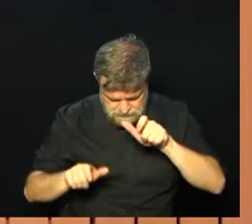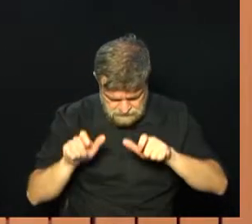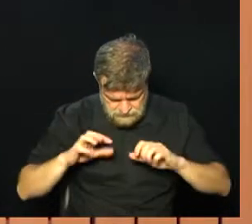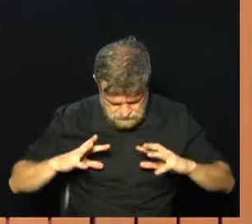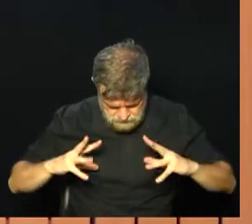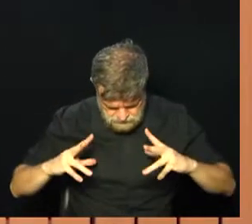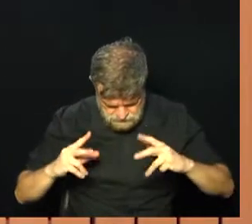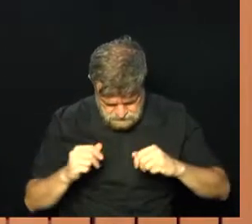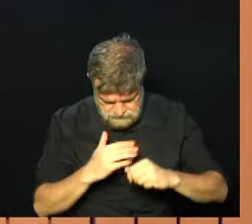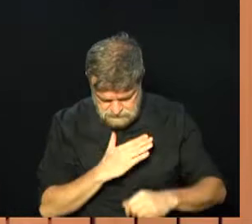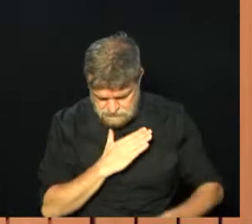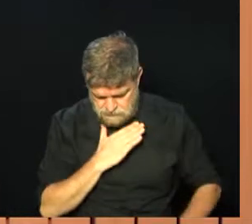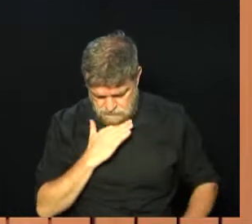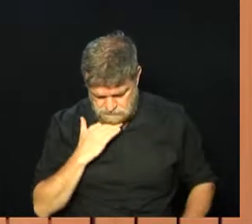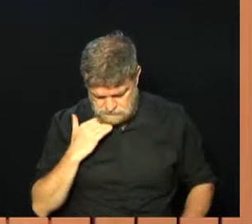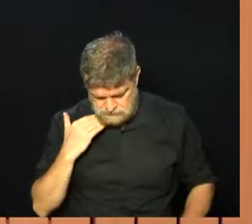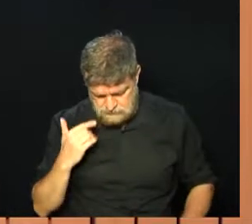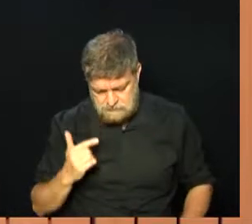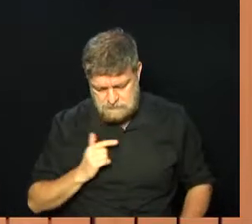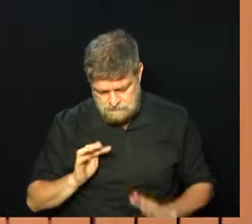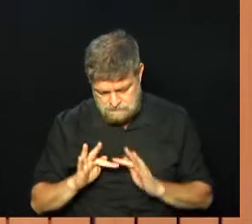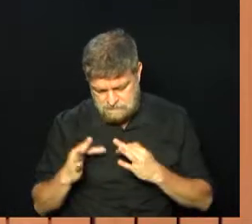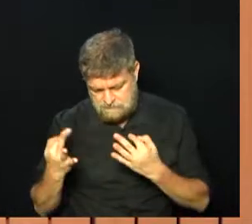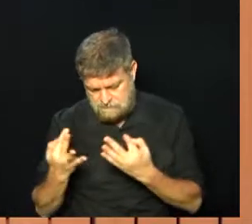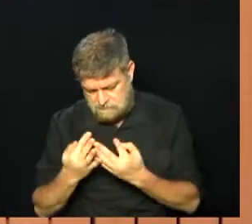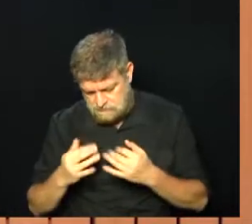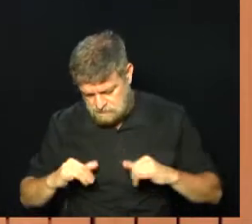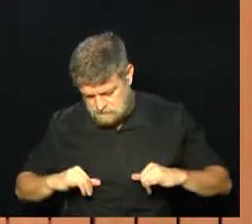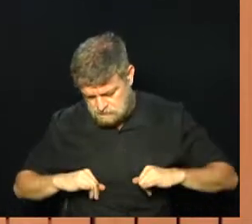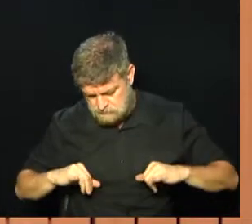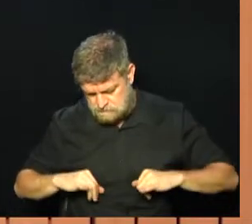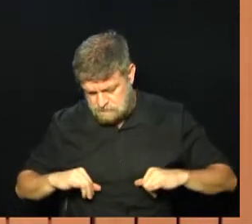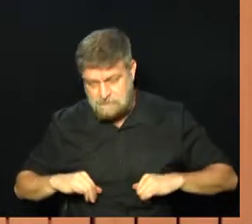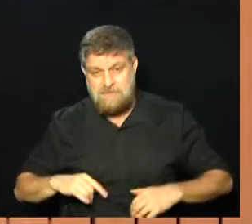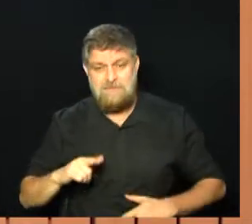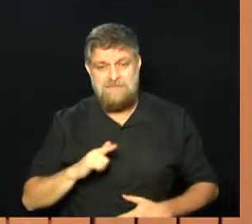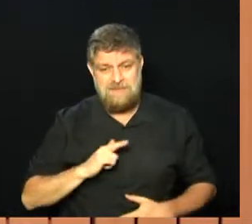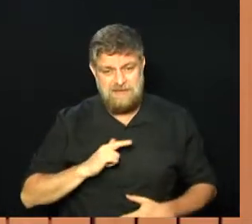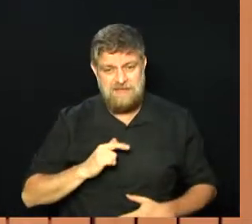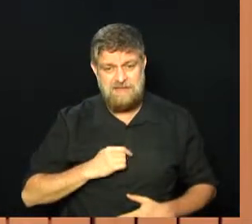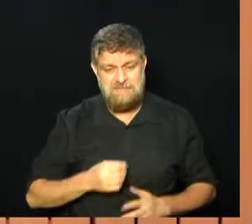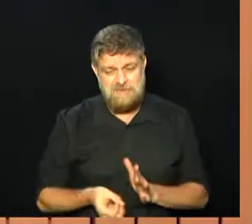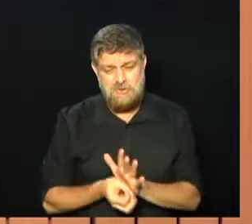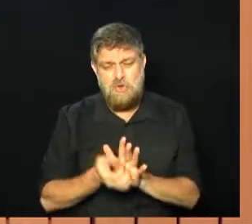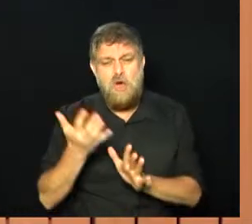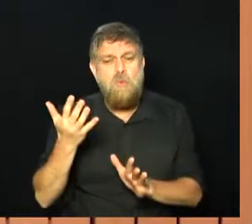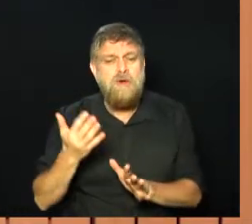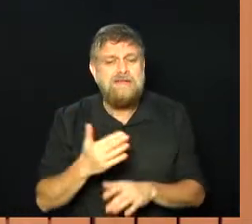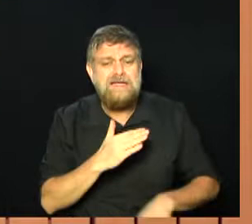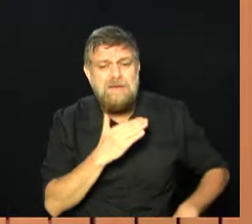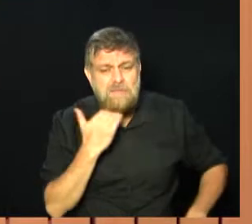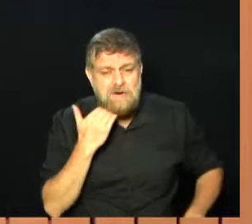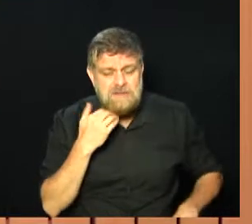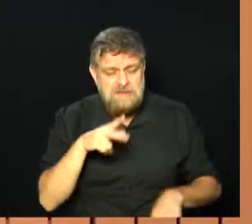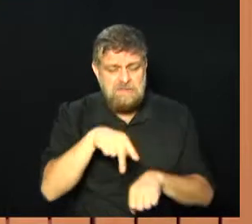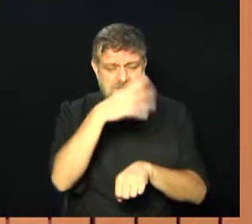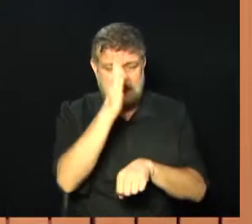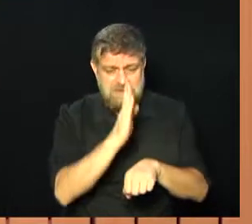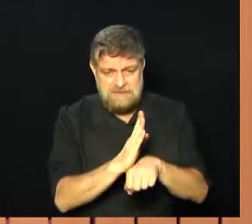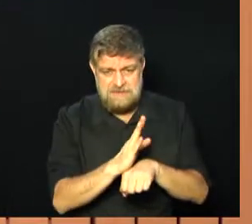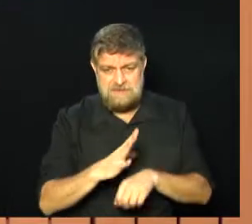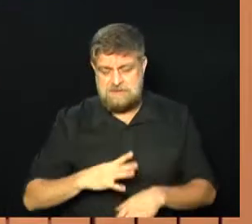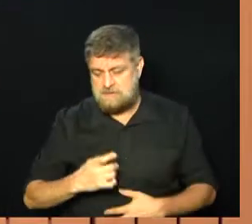essas pessoas que perderam entes queridos. Nós tivemos aí muitas mortes no nosso país, enfim. Mas Campinas, graças a